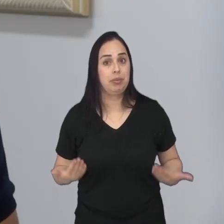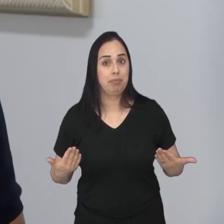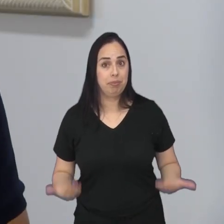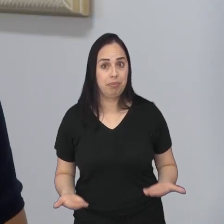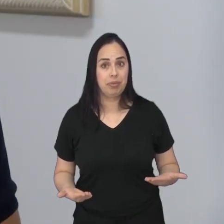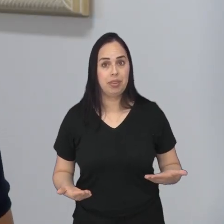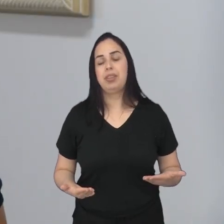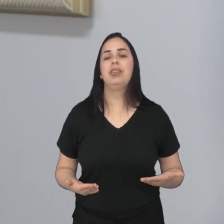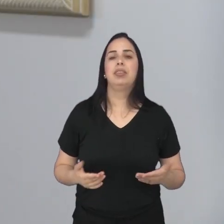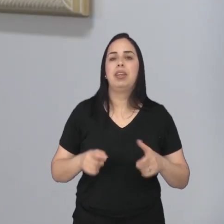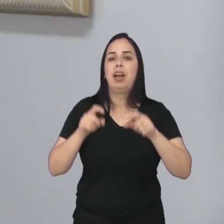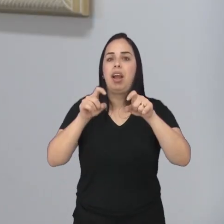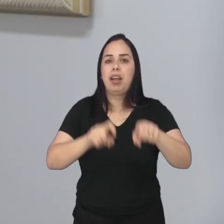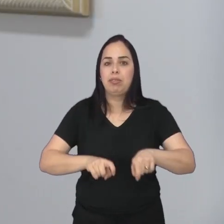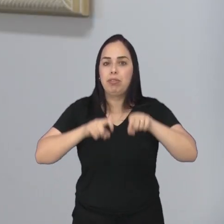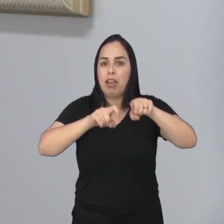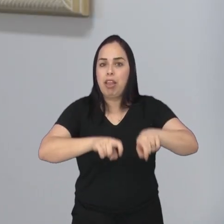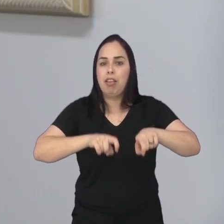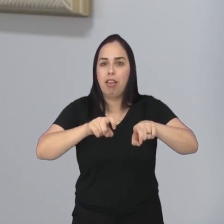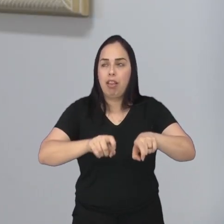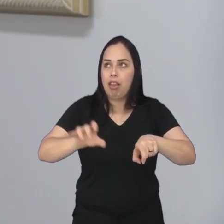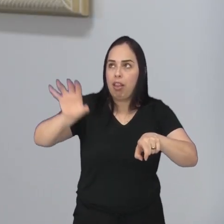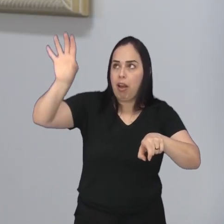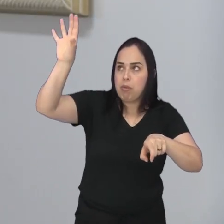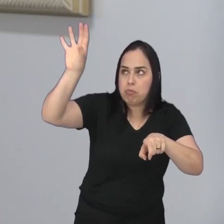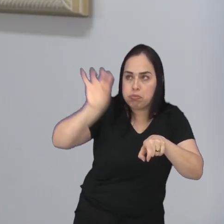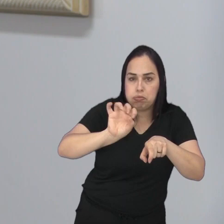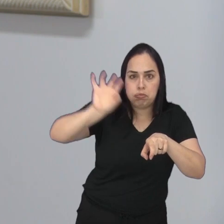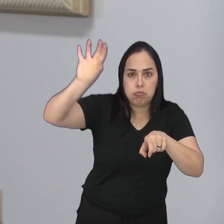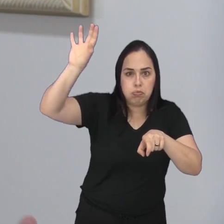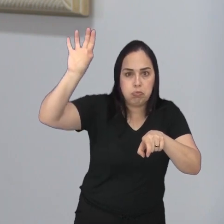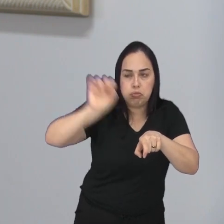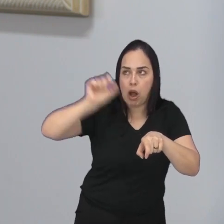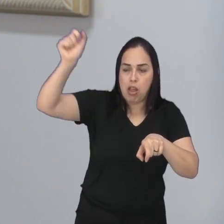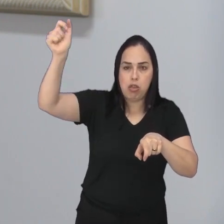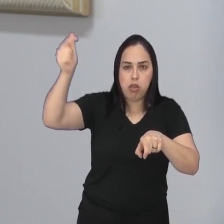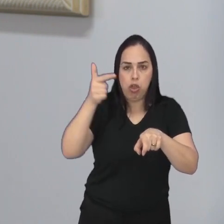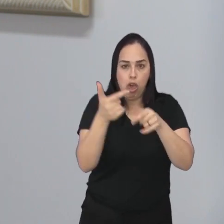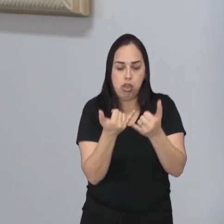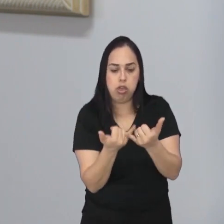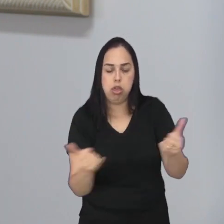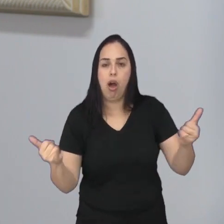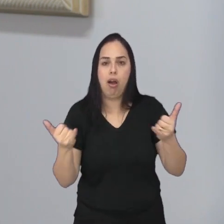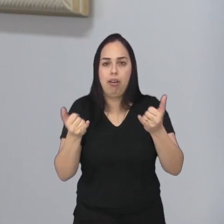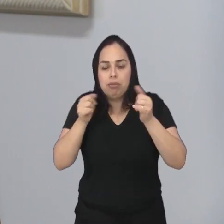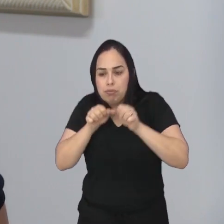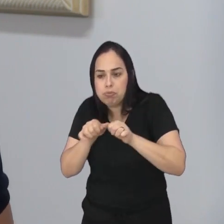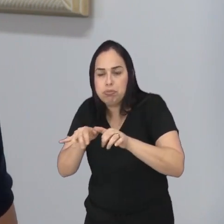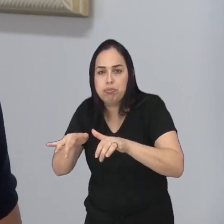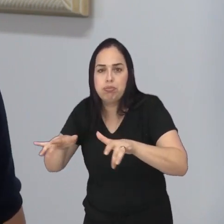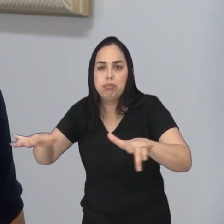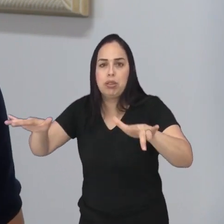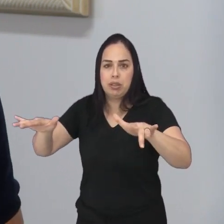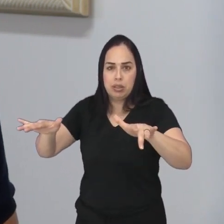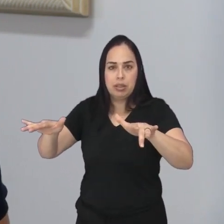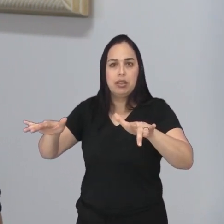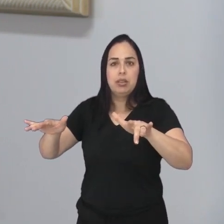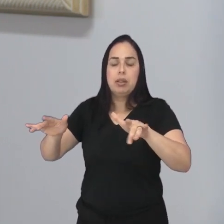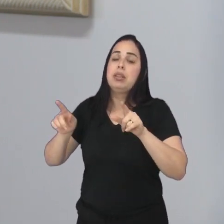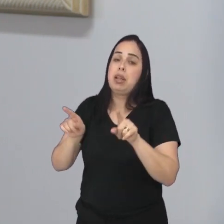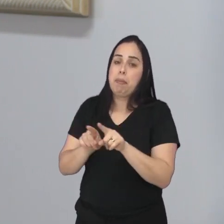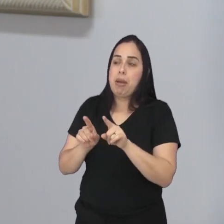a criação da fazenda fotovoltaica, que vai gerar energia limpa para a nossa cidade, abastecendo os